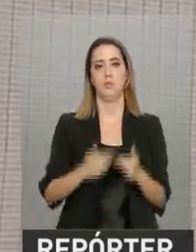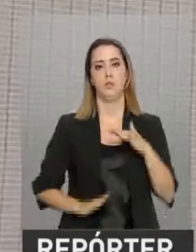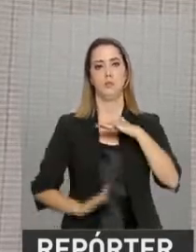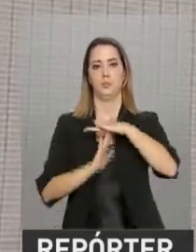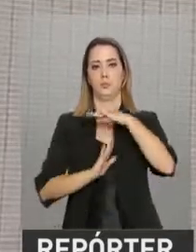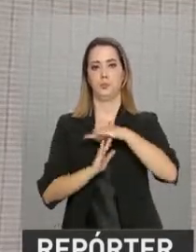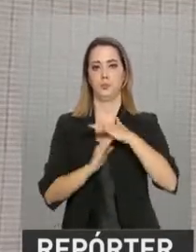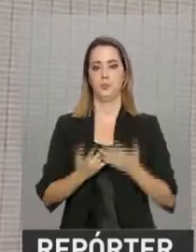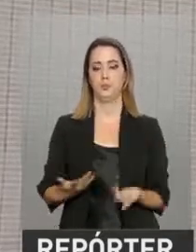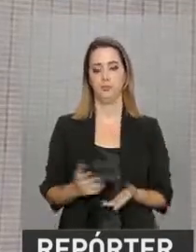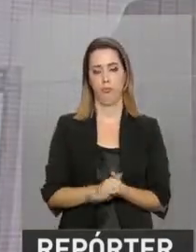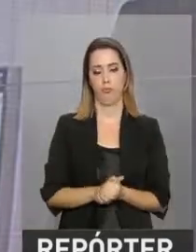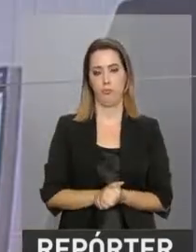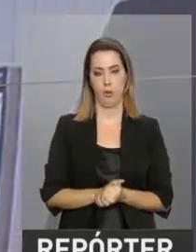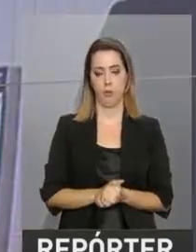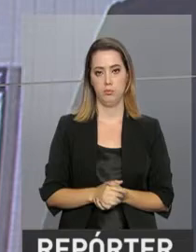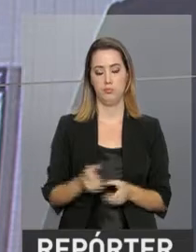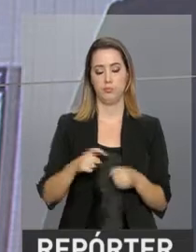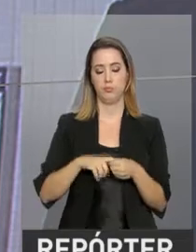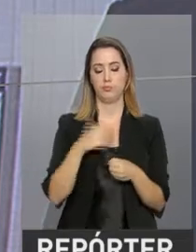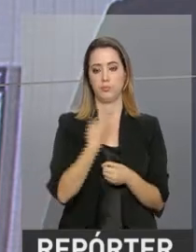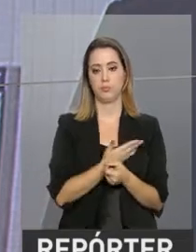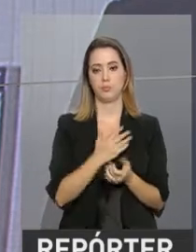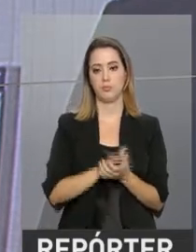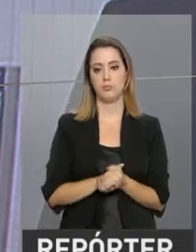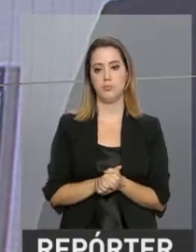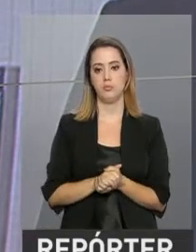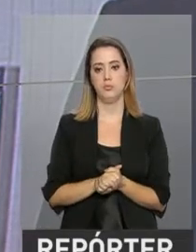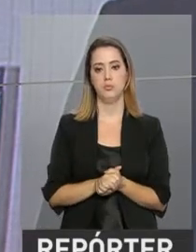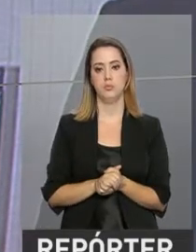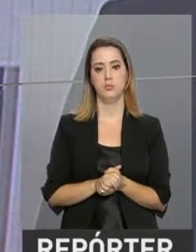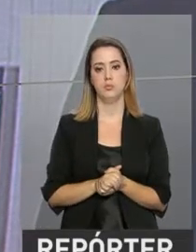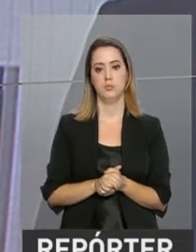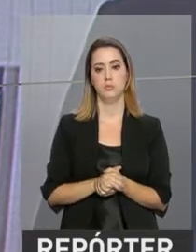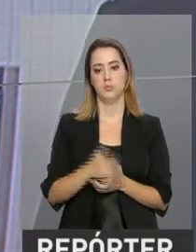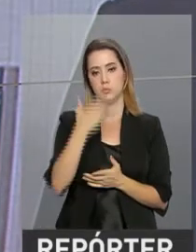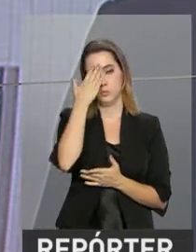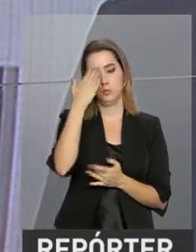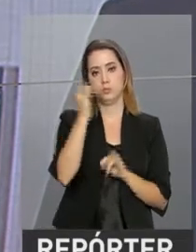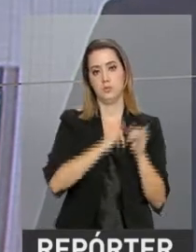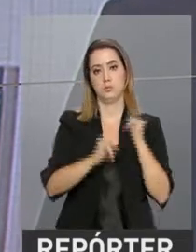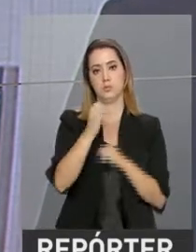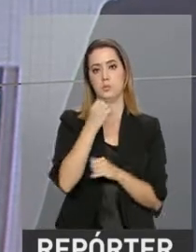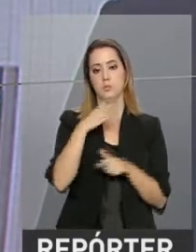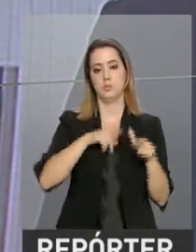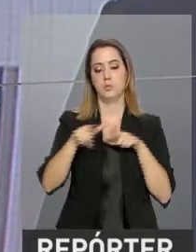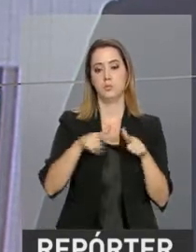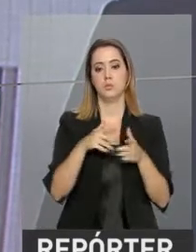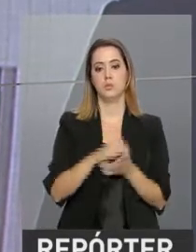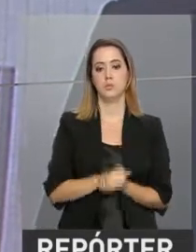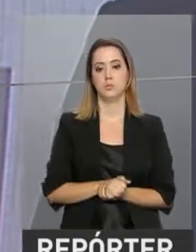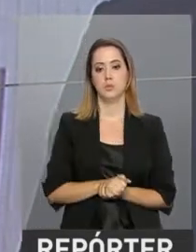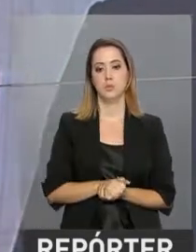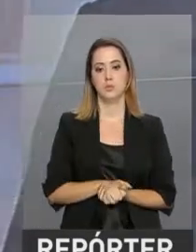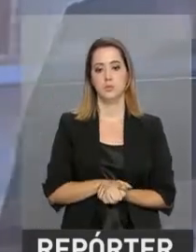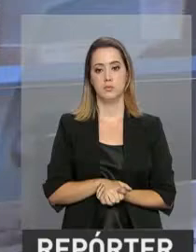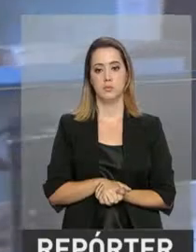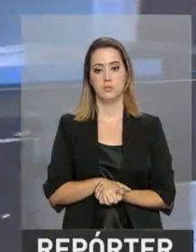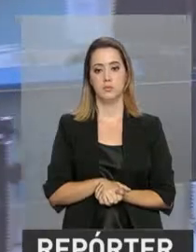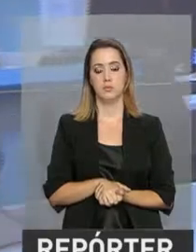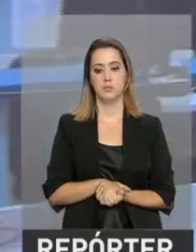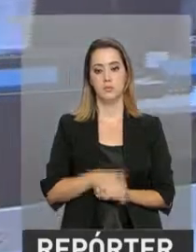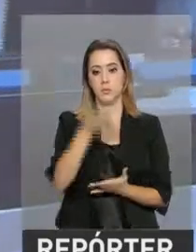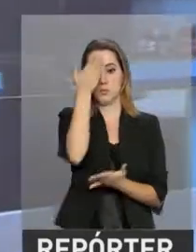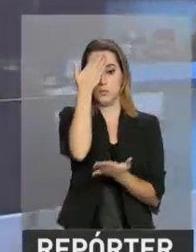cumprido eu voto com você não estou dizendo isso rolasse ao ver obrigado pelas informações bom trabalho por aí a